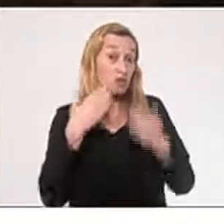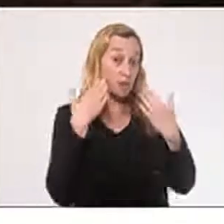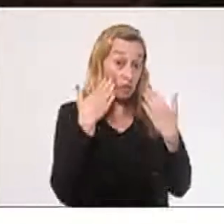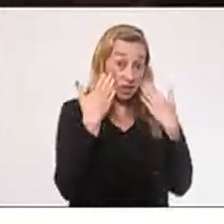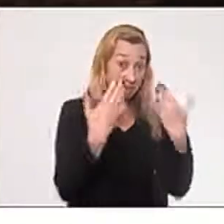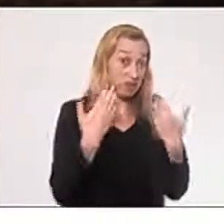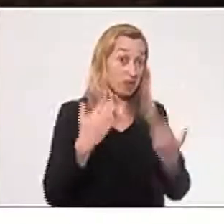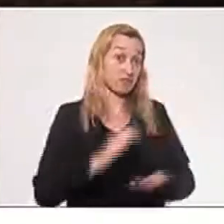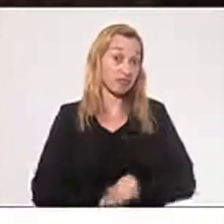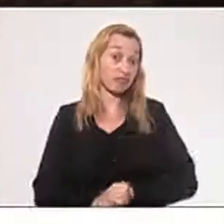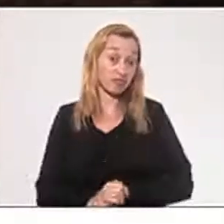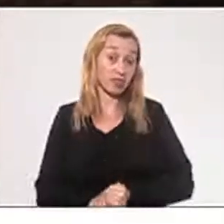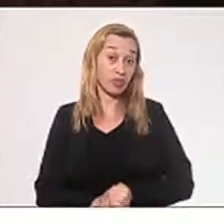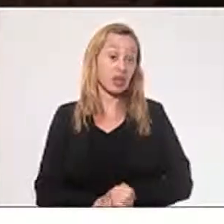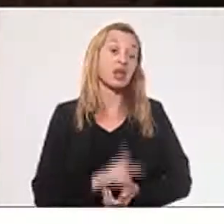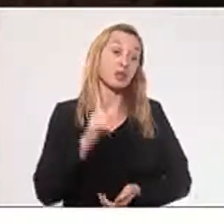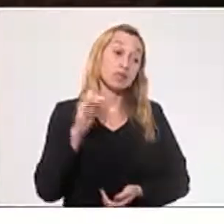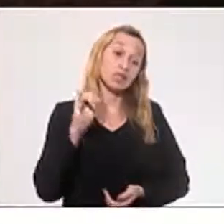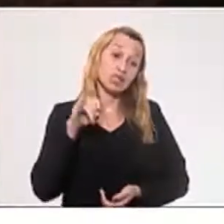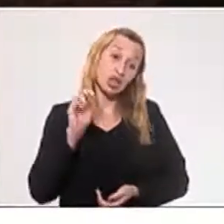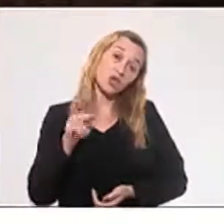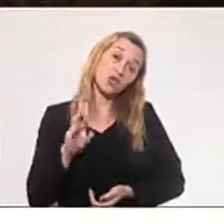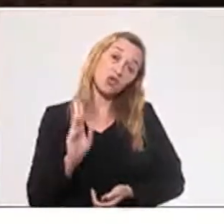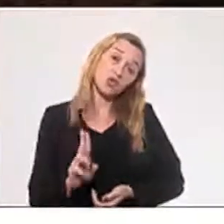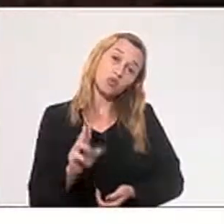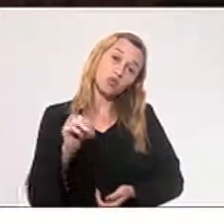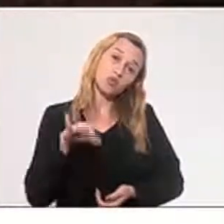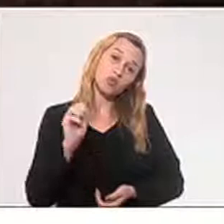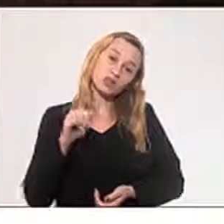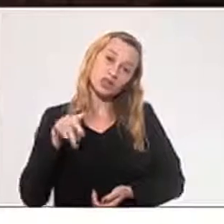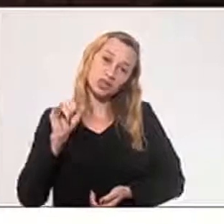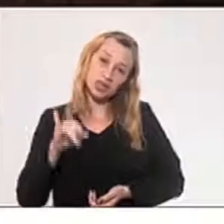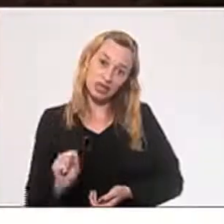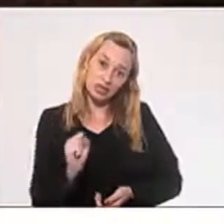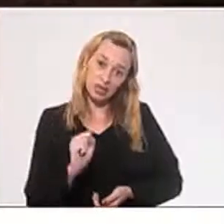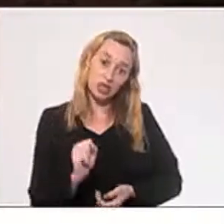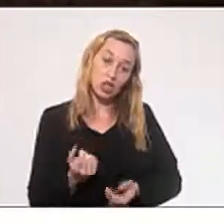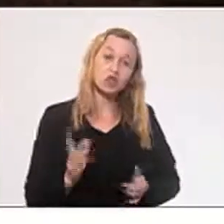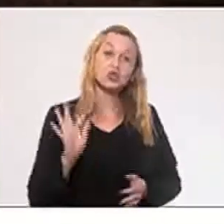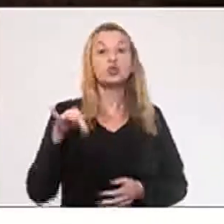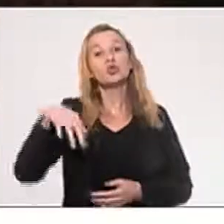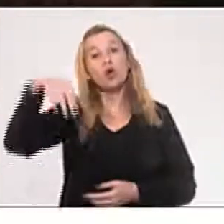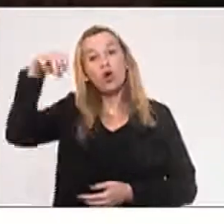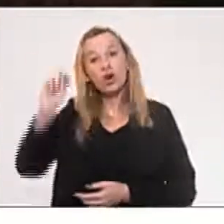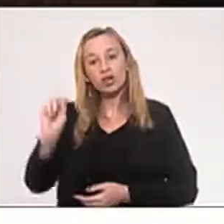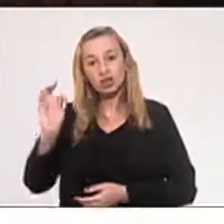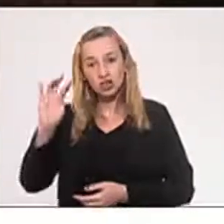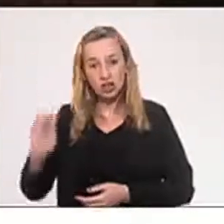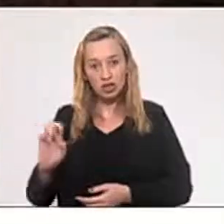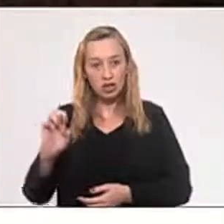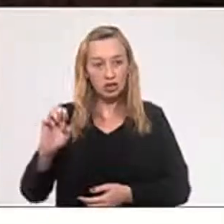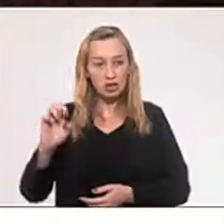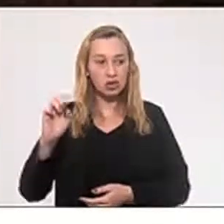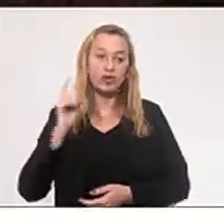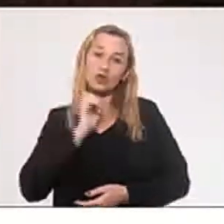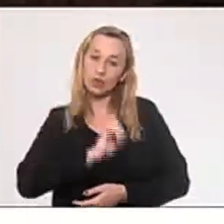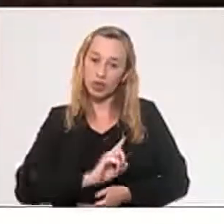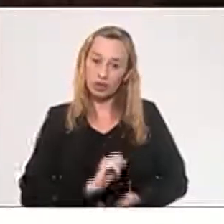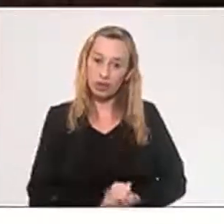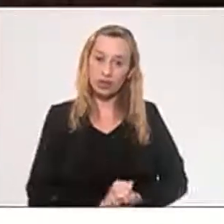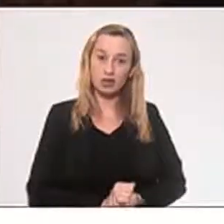denúncia. Uma pseudo-usina no norte fluminense, que,